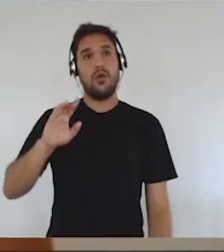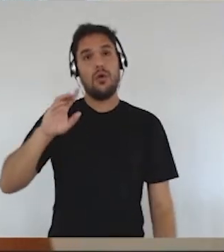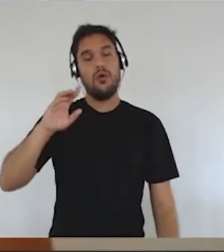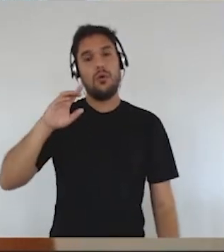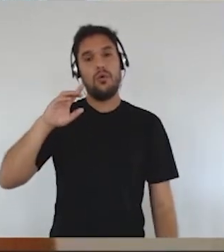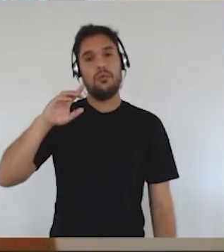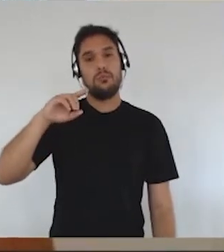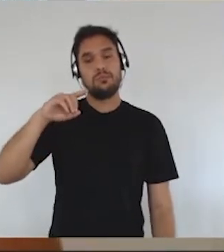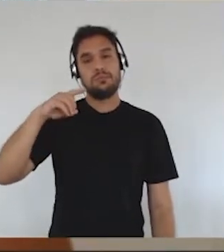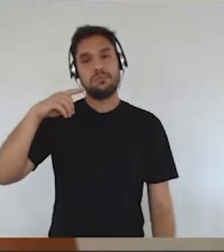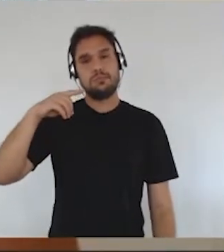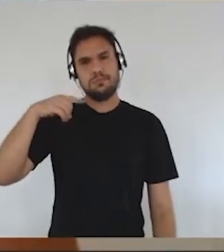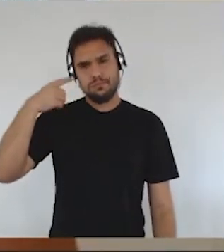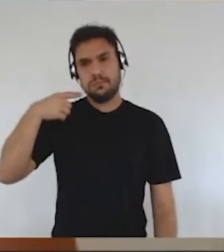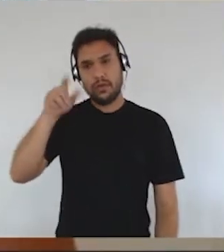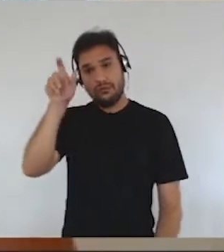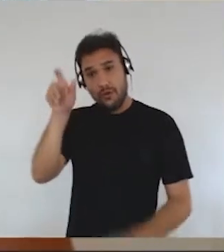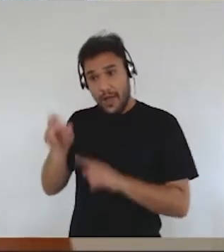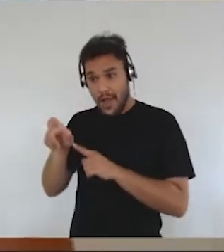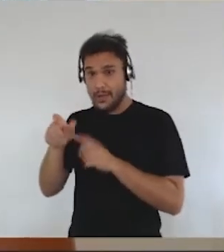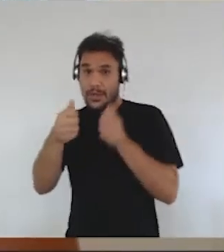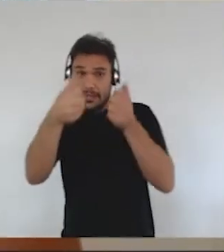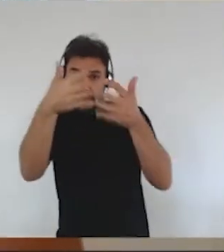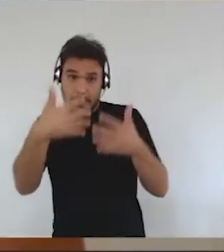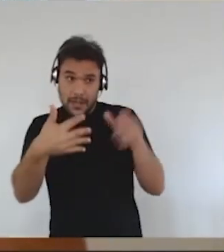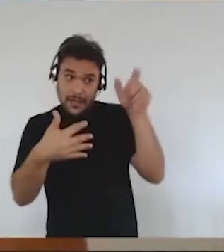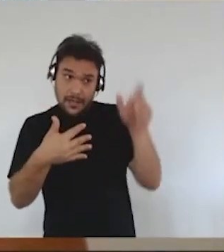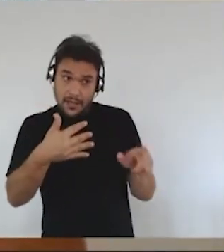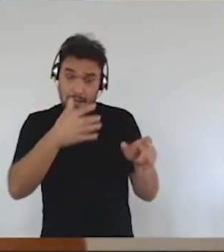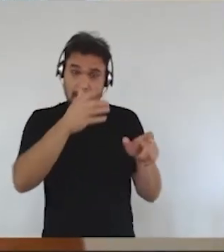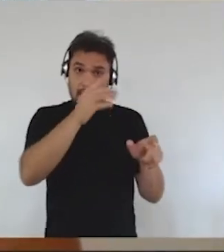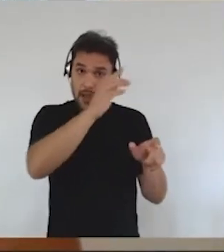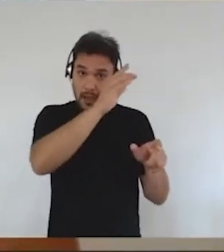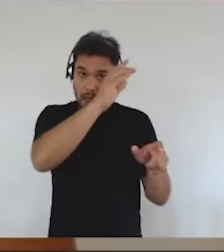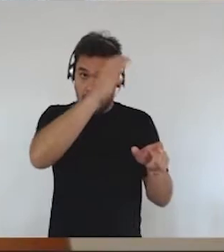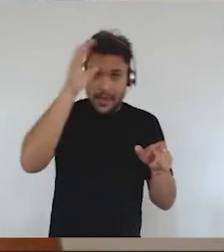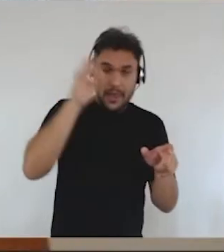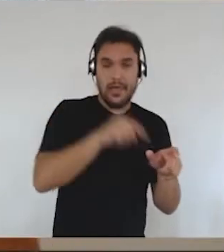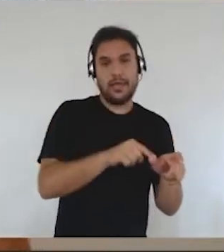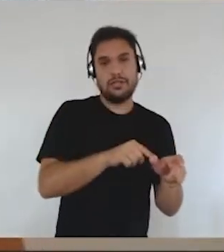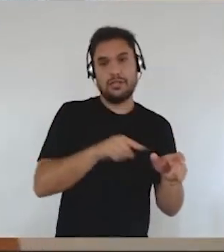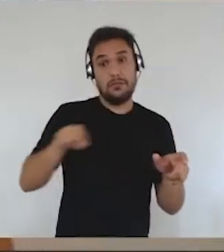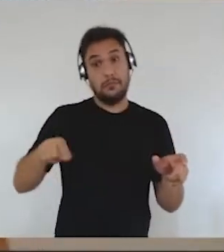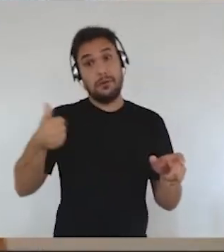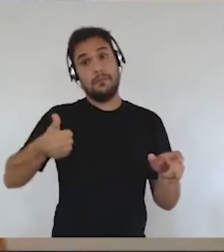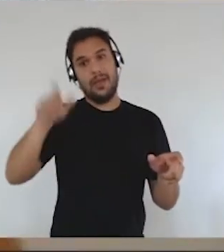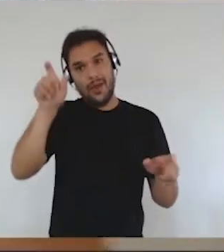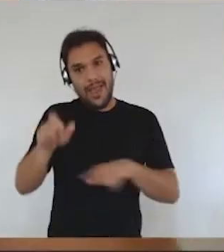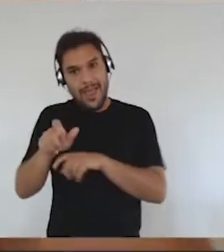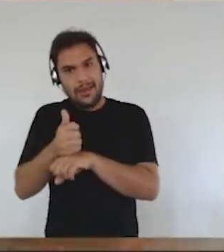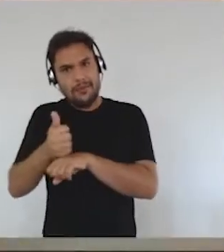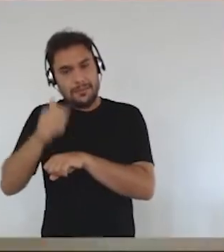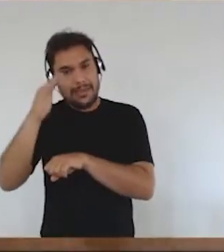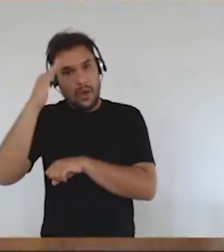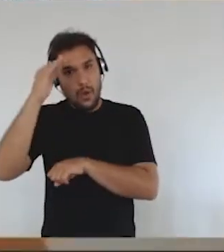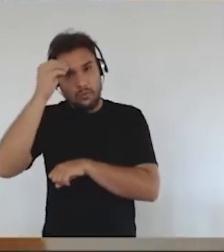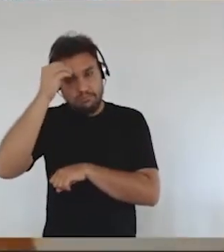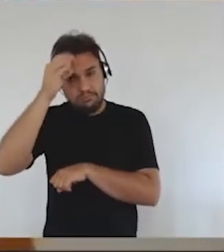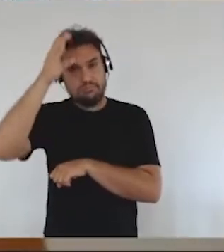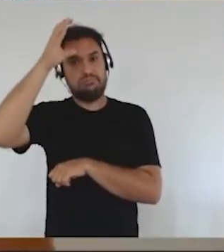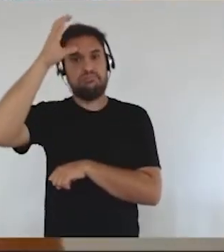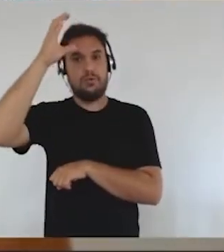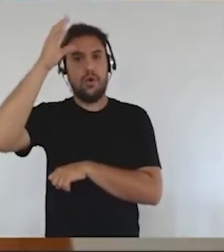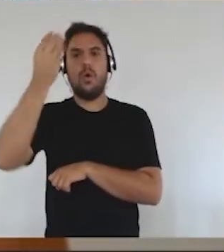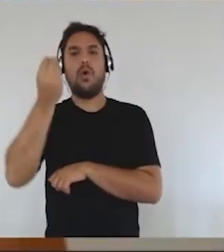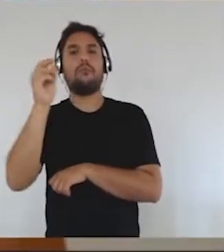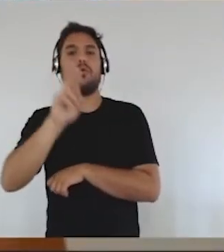advogados eles expliquem para os clientes, primeiro, que eles tenham conhecimento de como aplicar essas ferramentas, e segundo,